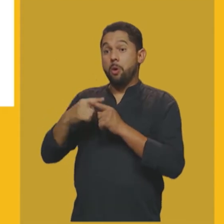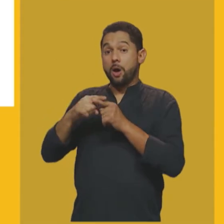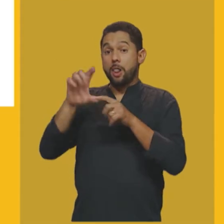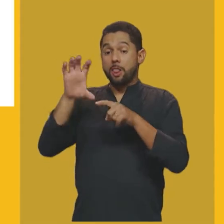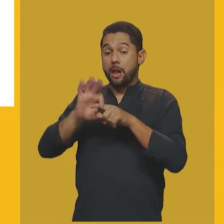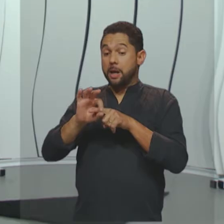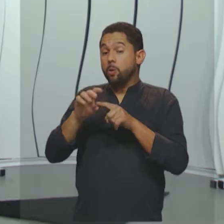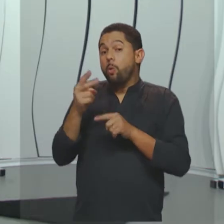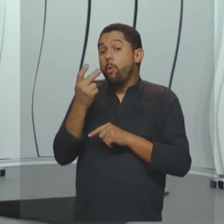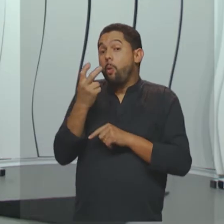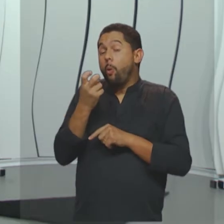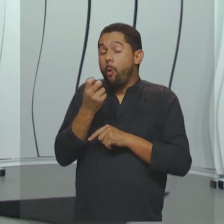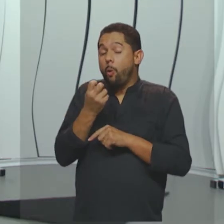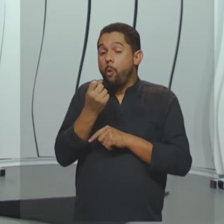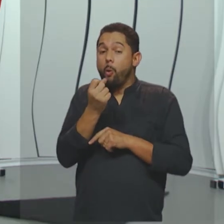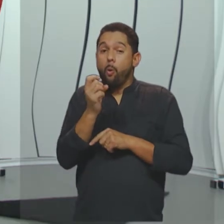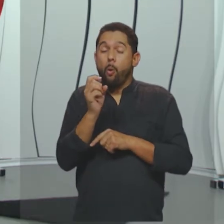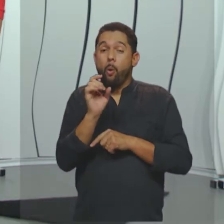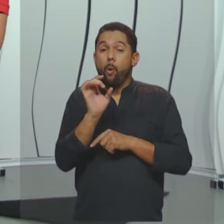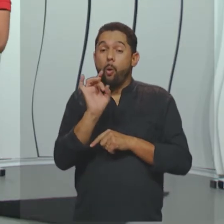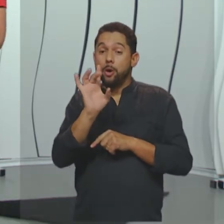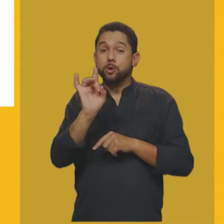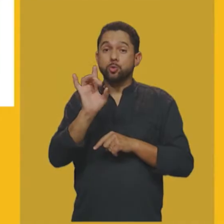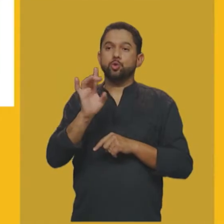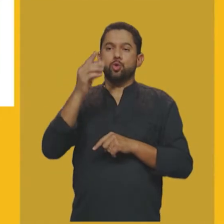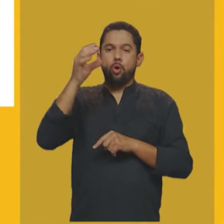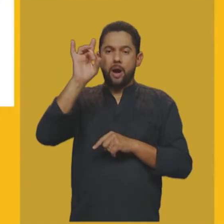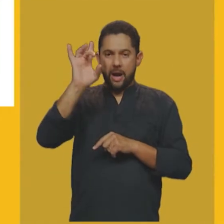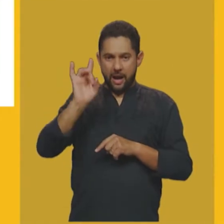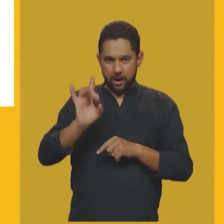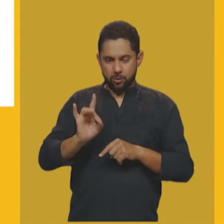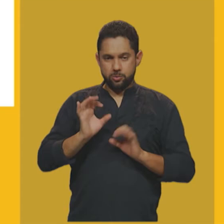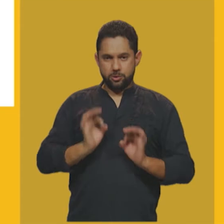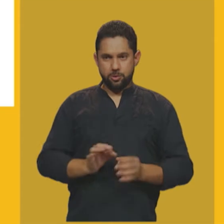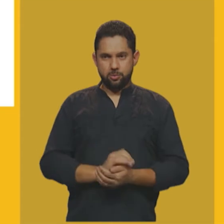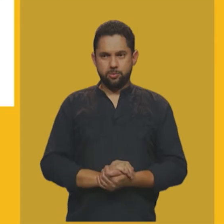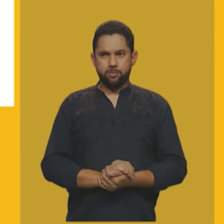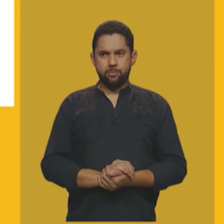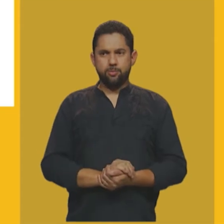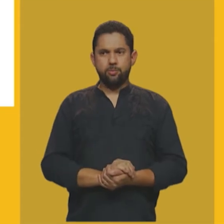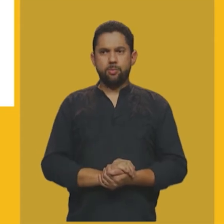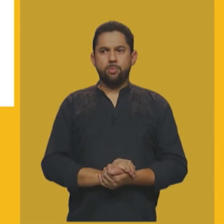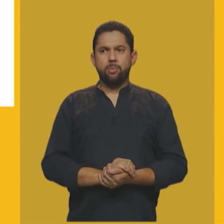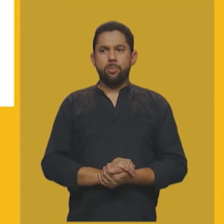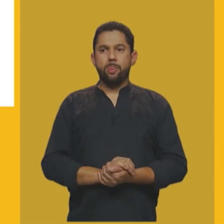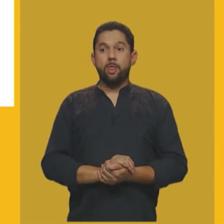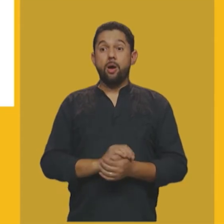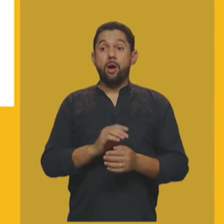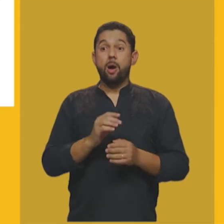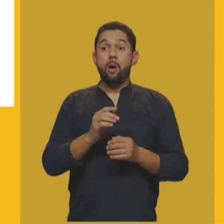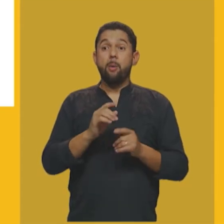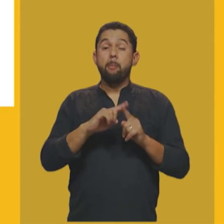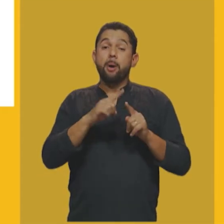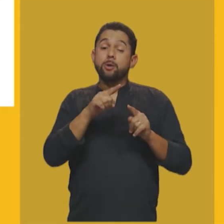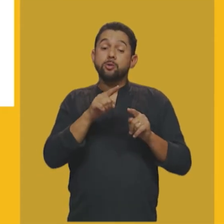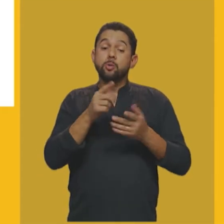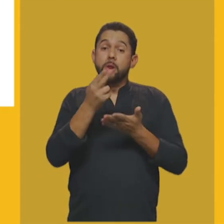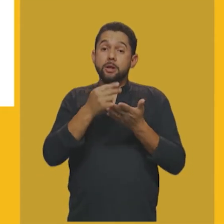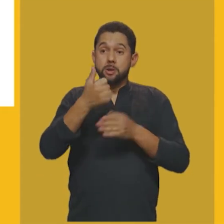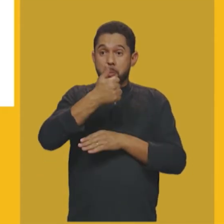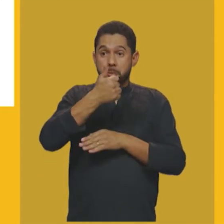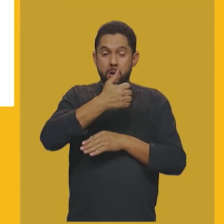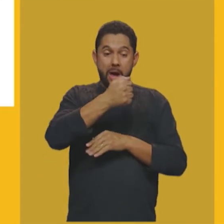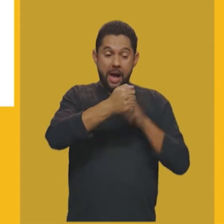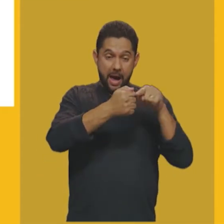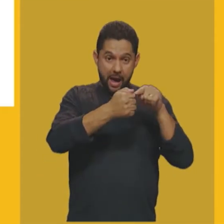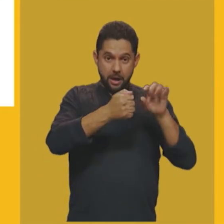resistor 2. Agora, o A3, que é o amperímetro 3, ele mede a corrente total do circuito. Ou seja,